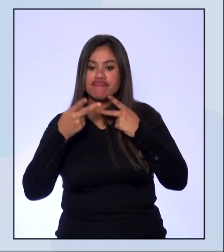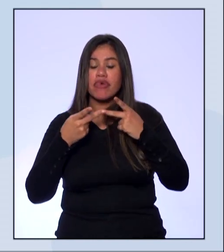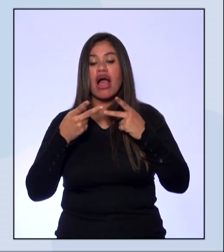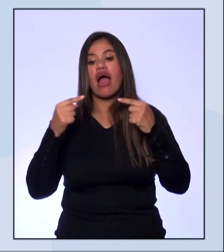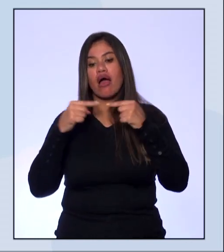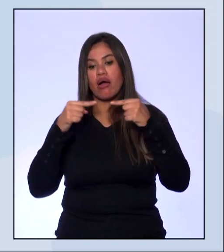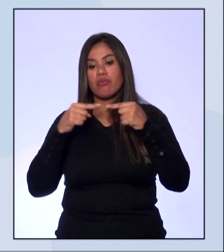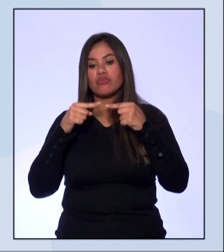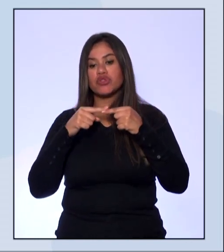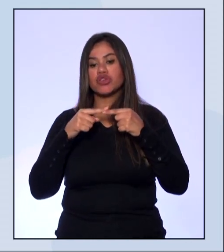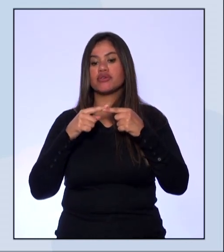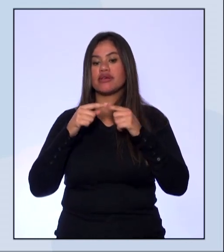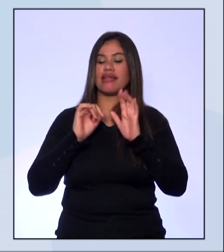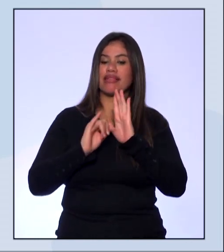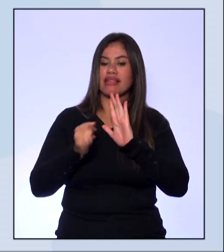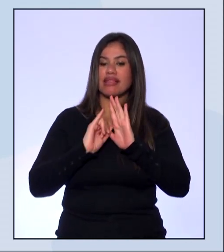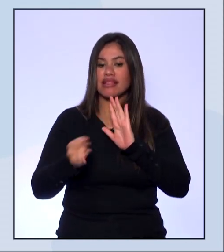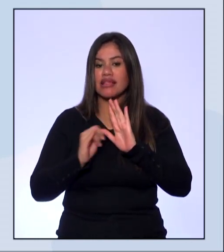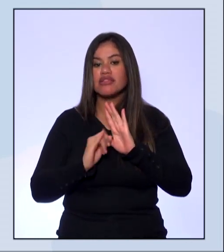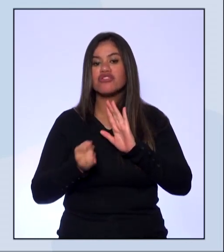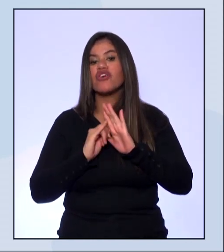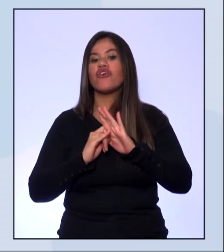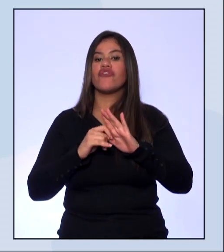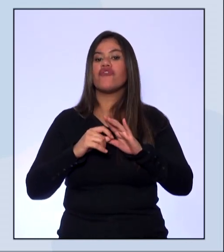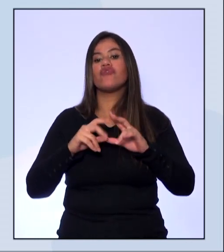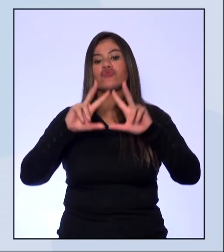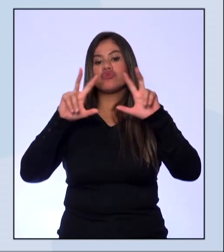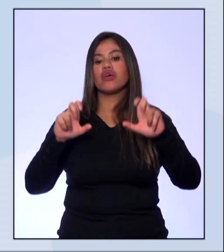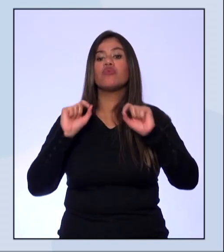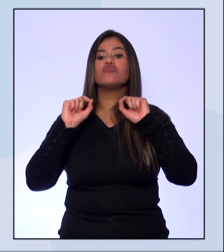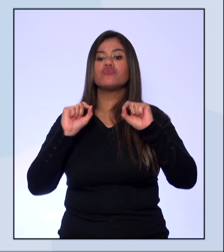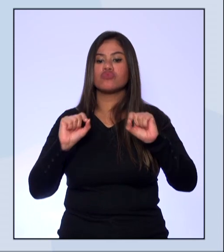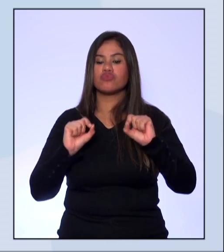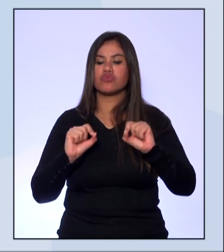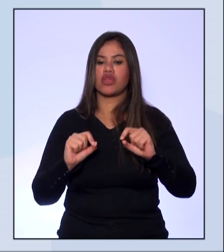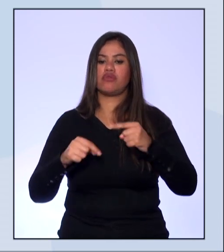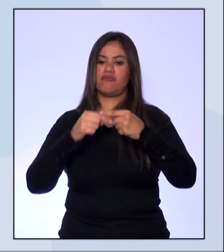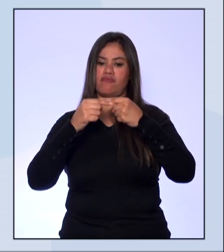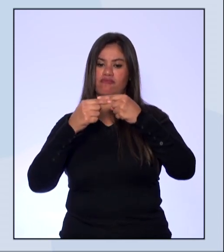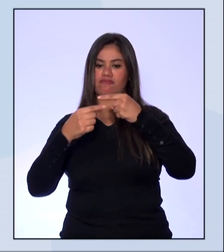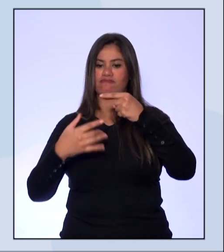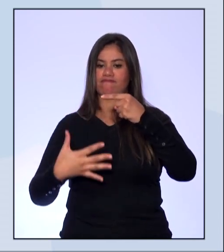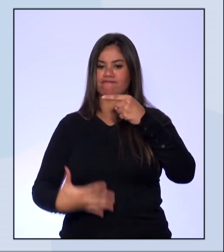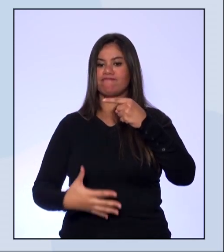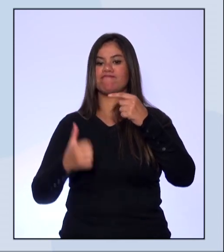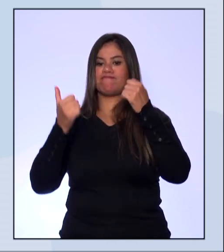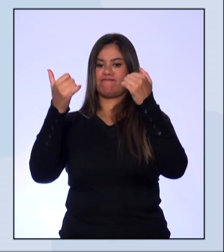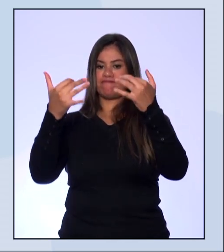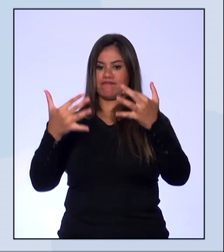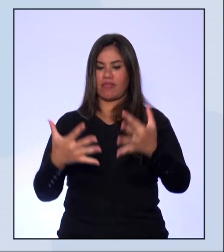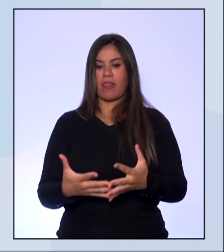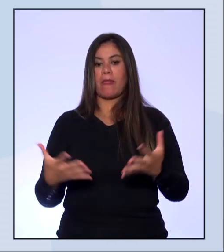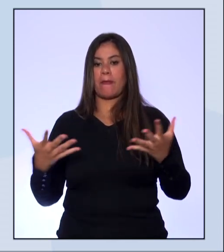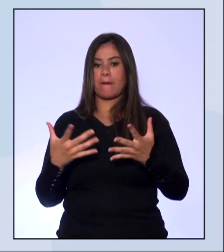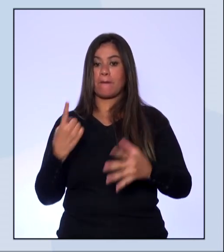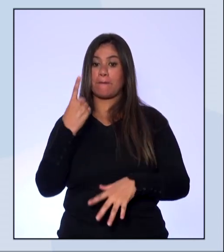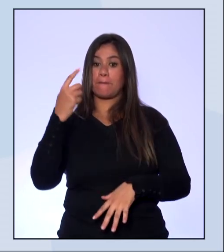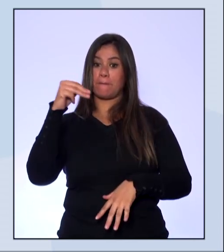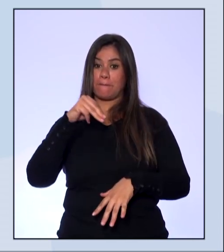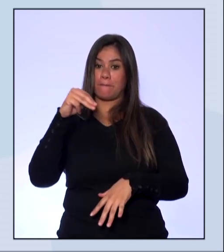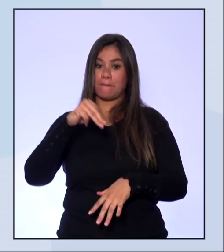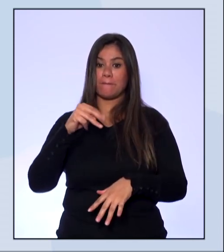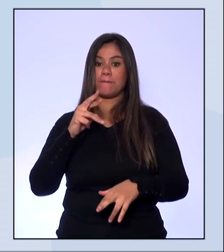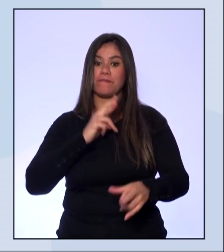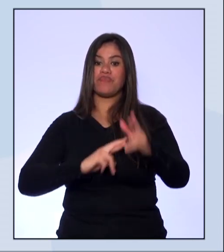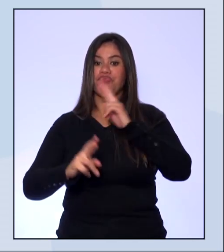conversam sobre o tema específico. Que tema é esse? Vamos abrir o chat já, porque eu vou dar o último minuto para vocês me responderem essas